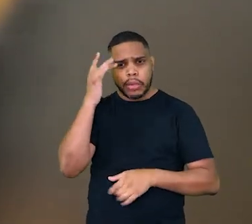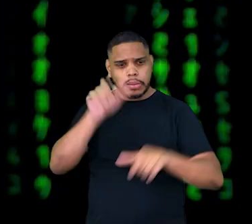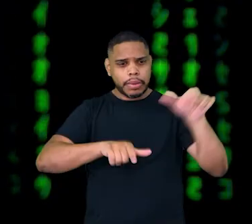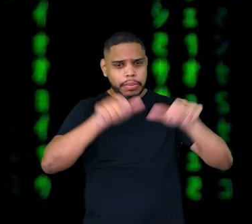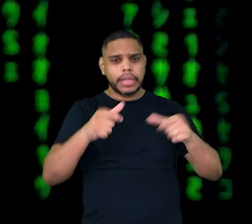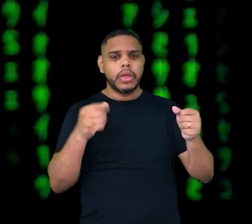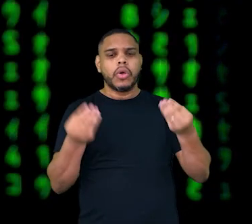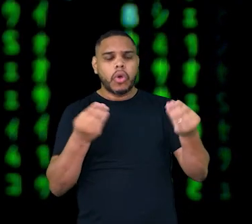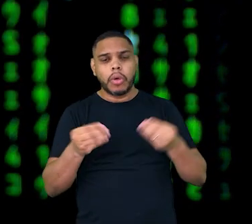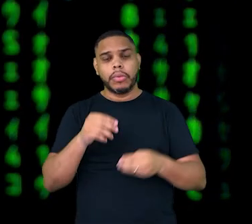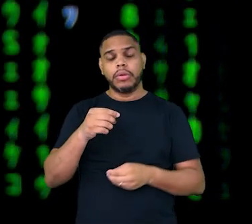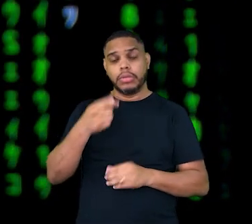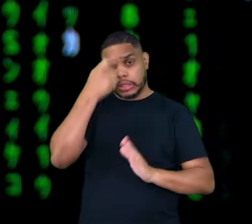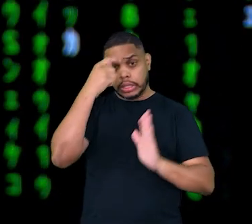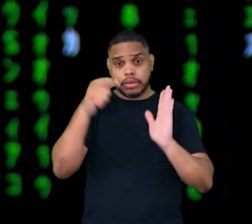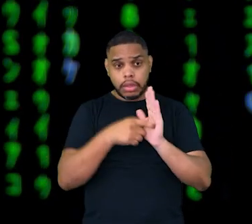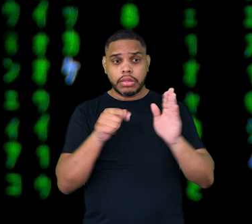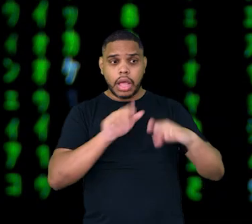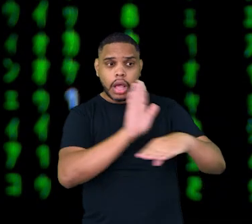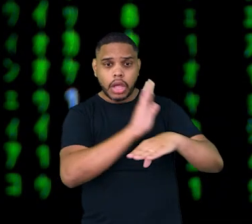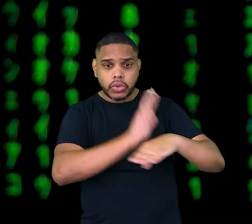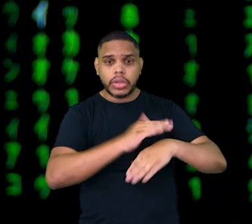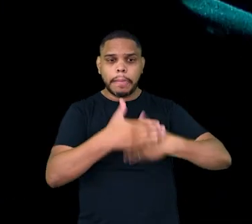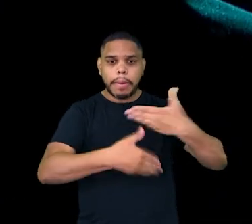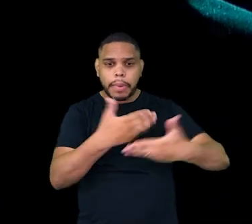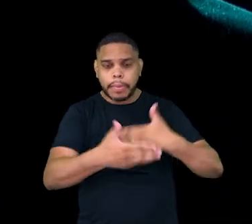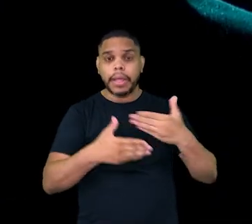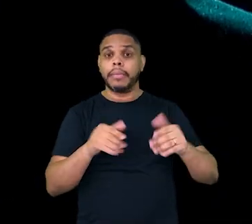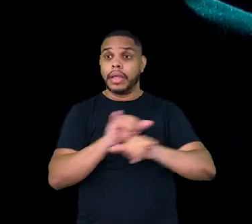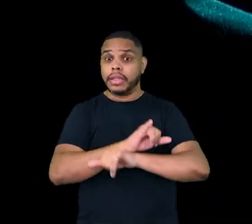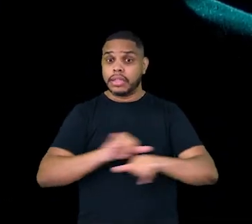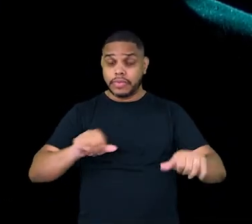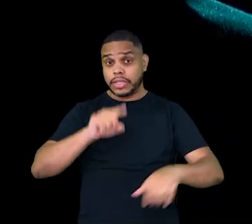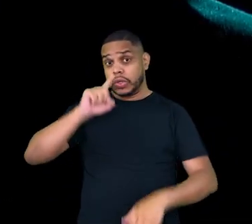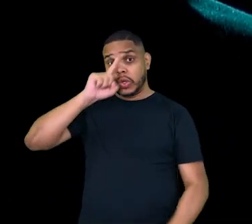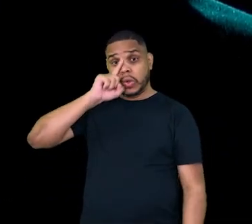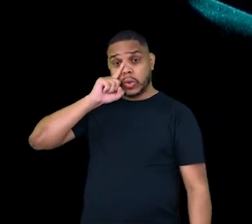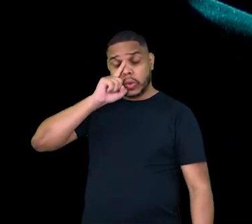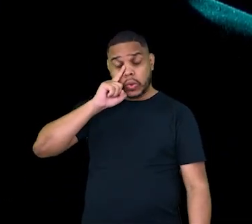discutiram como a IA pode aperfeiçoar processos, mas alertaram para